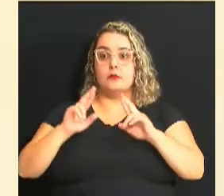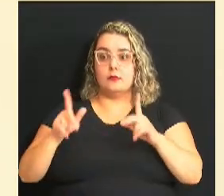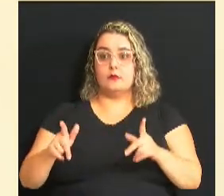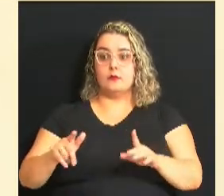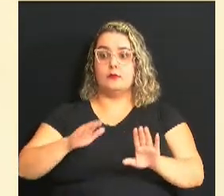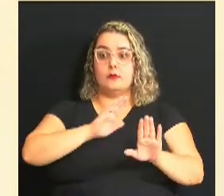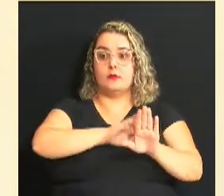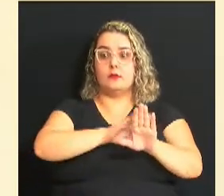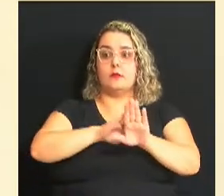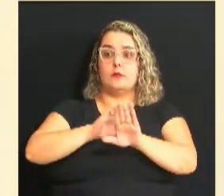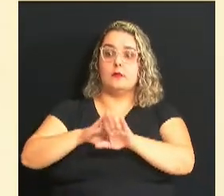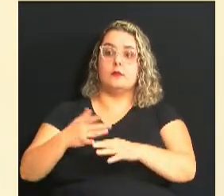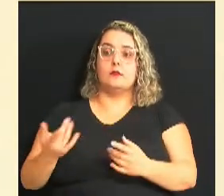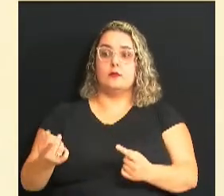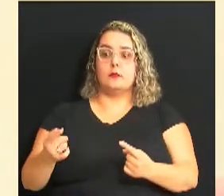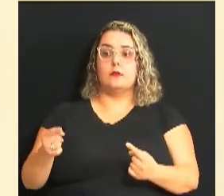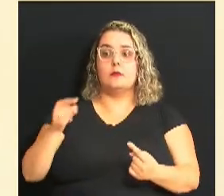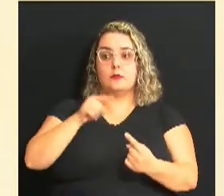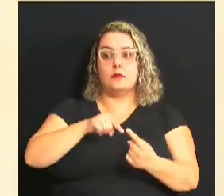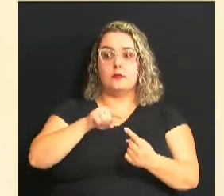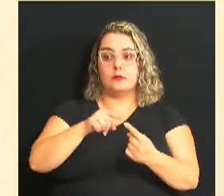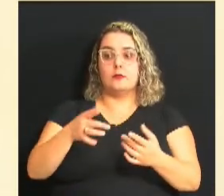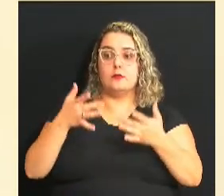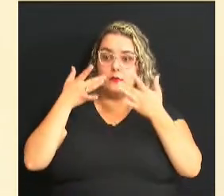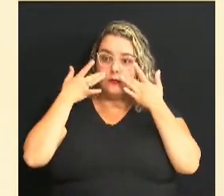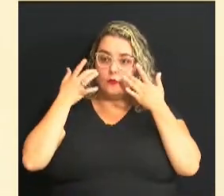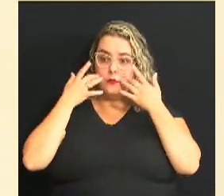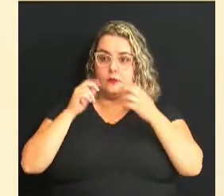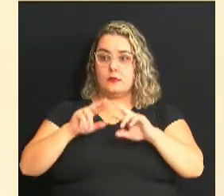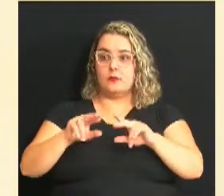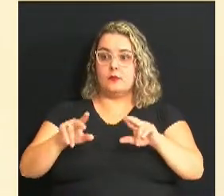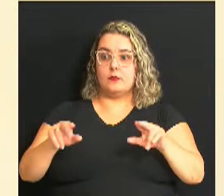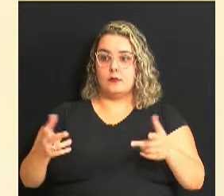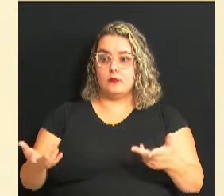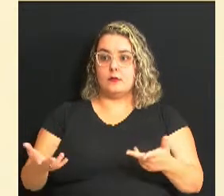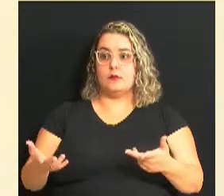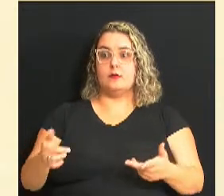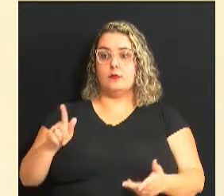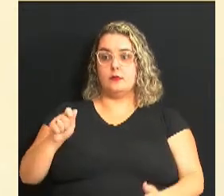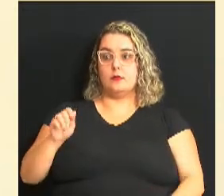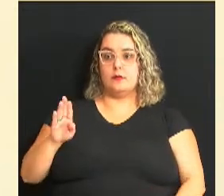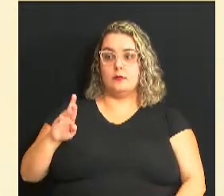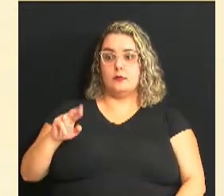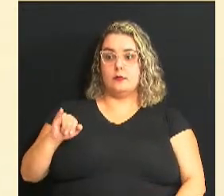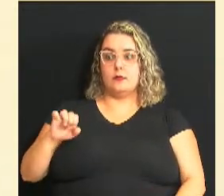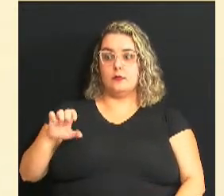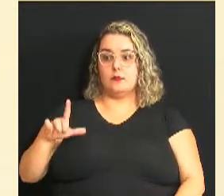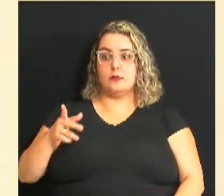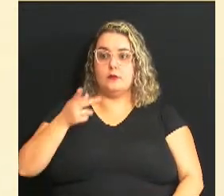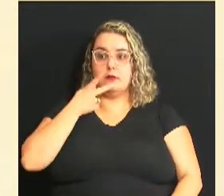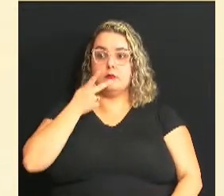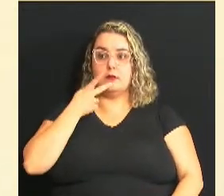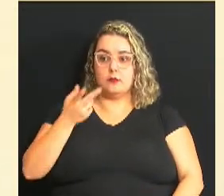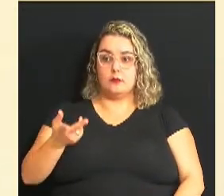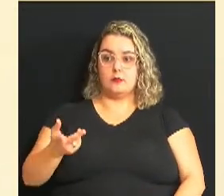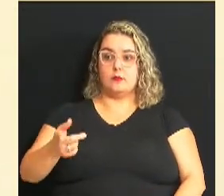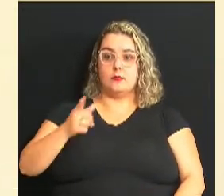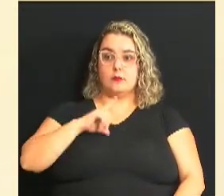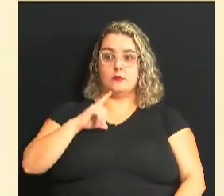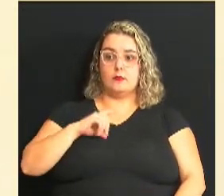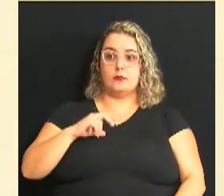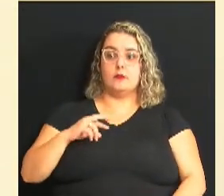e finalidades dos diferentes teatros que a gente tem na cidade. Então, como o Gabriel falou, a gente tem uma rede de